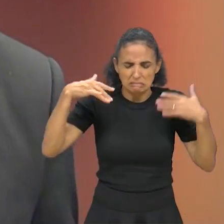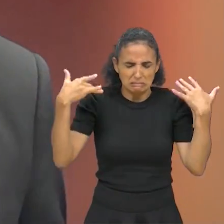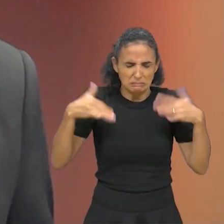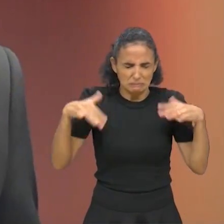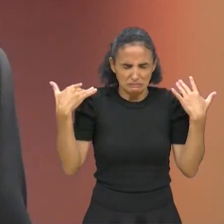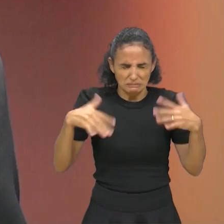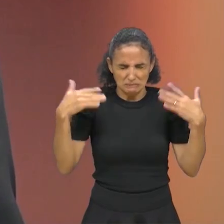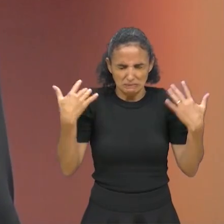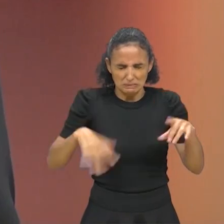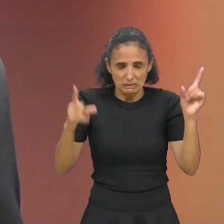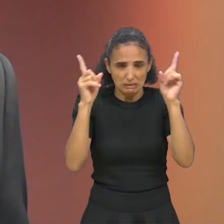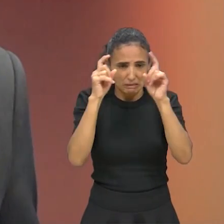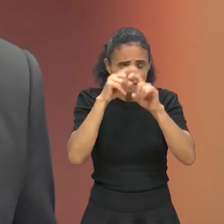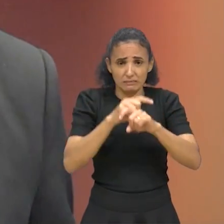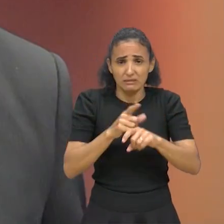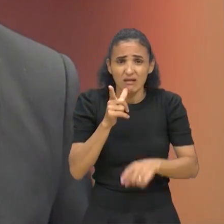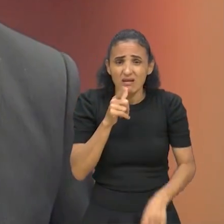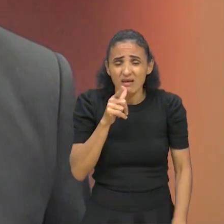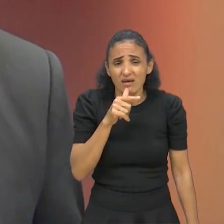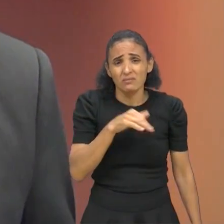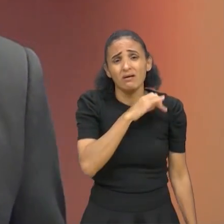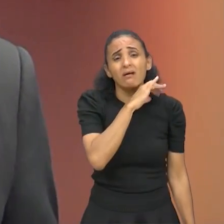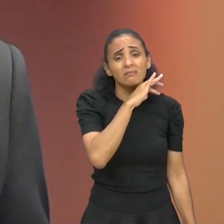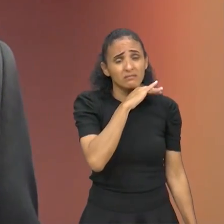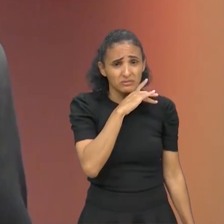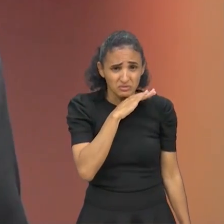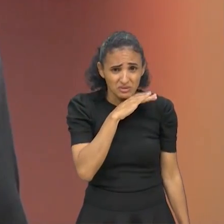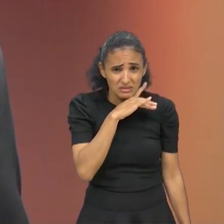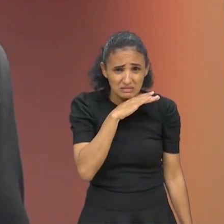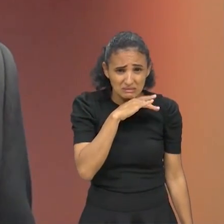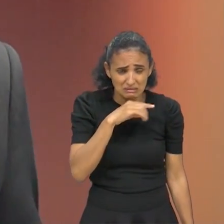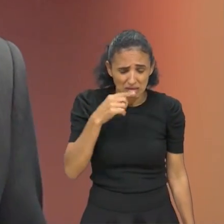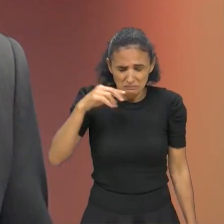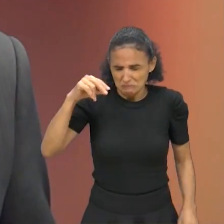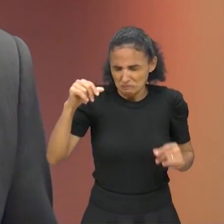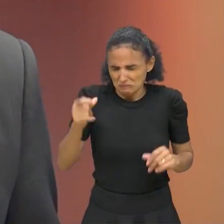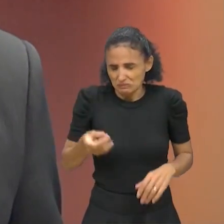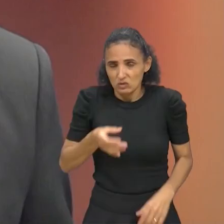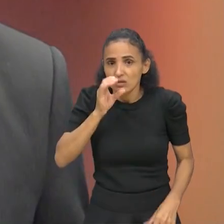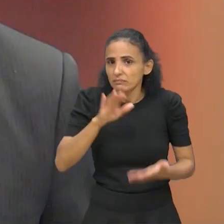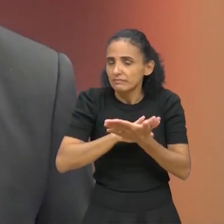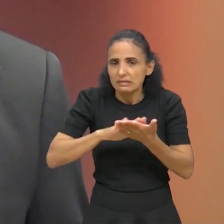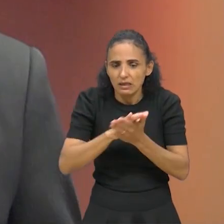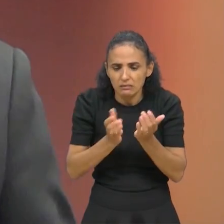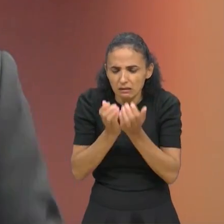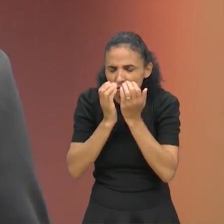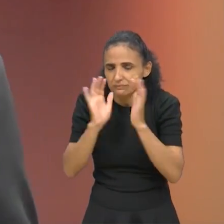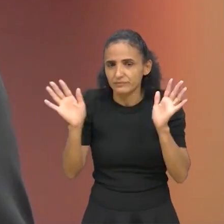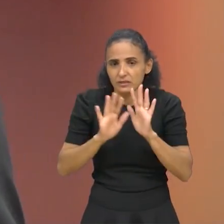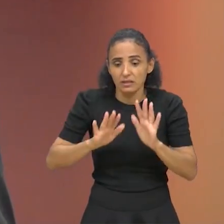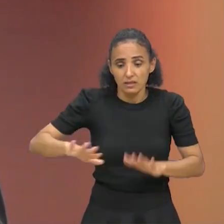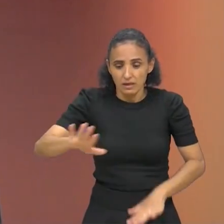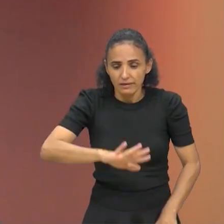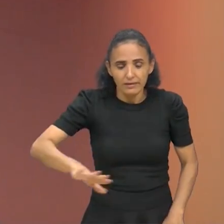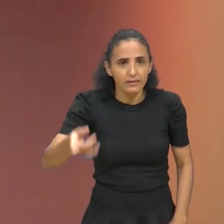amargosas. Era uma água que possuía um mau gosto. Então eles batizam aquele